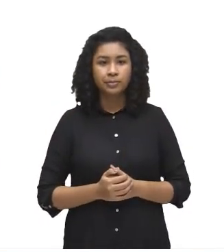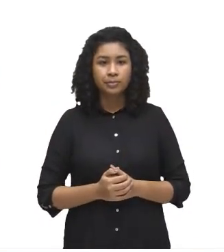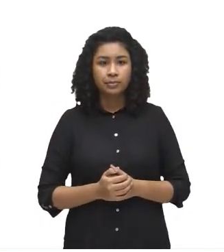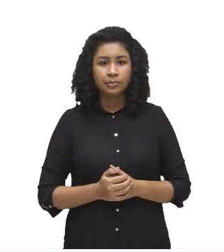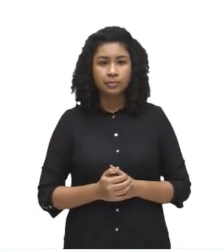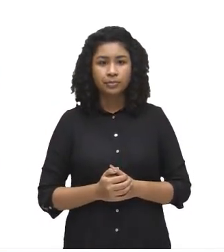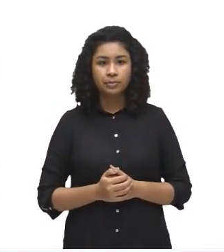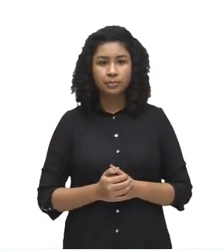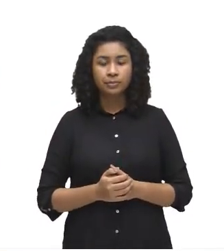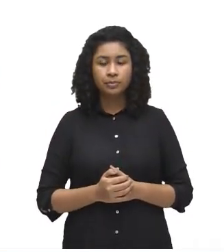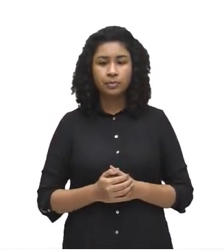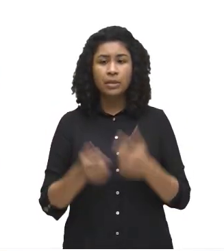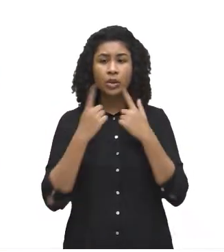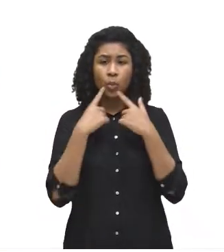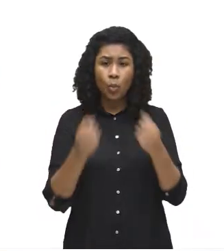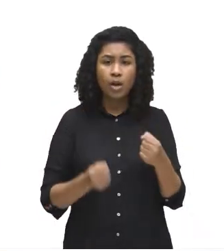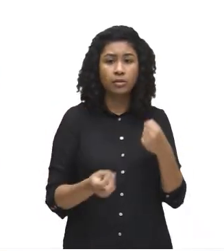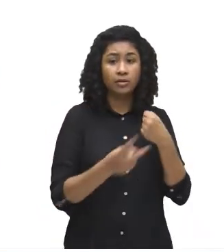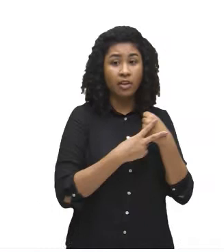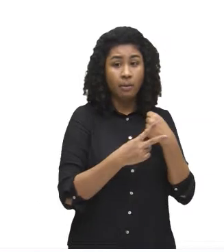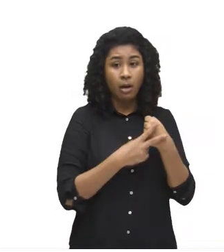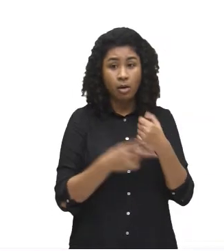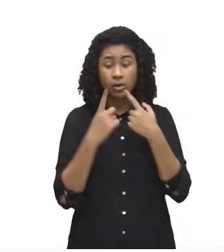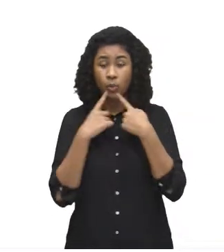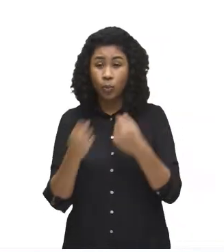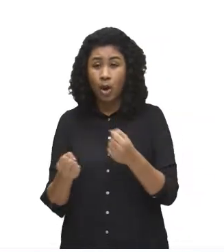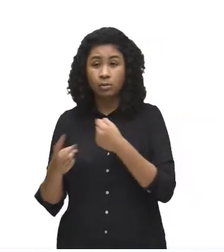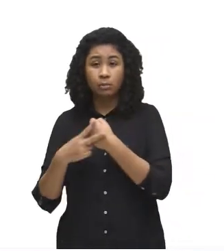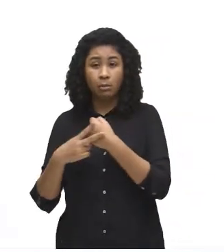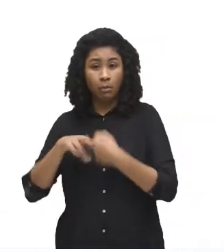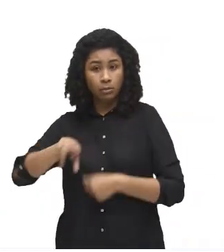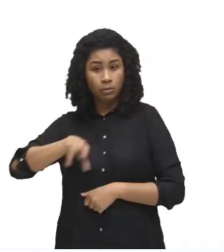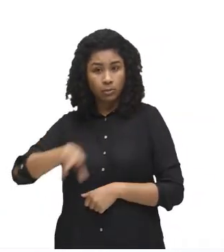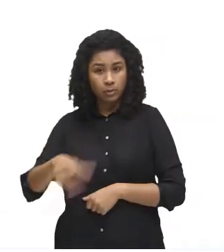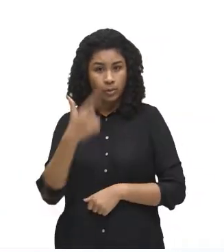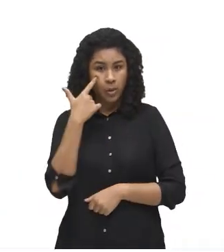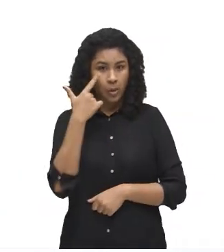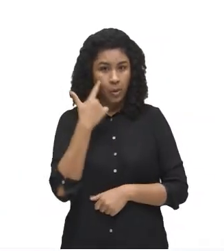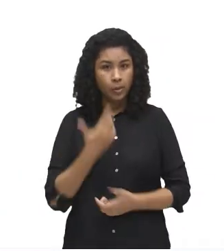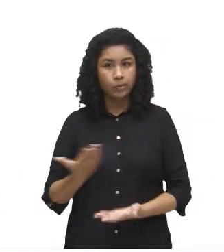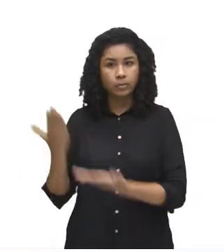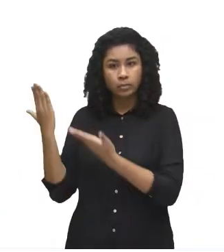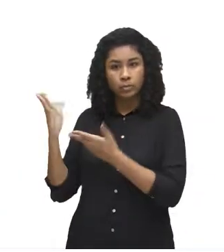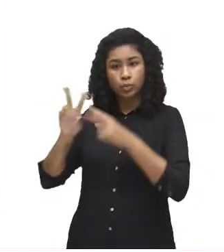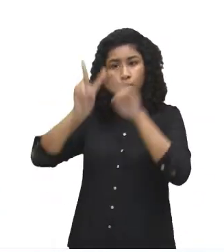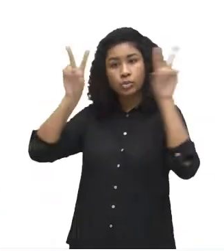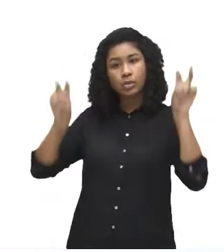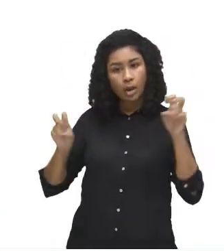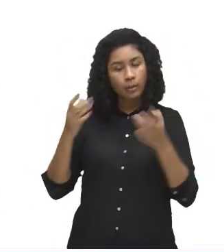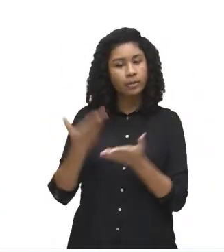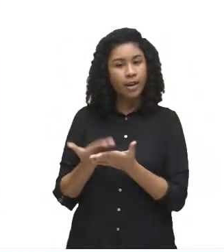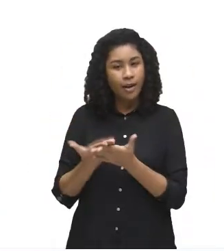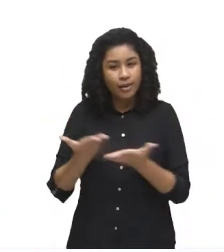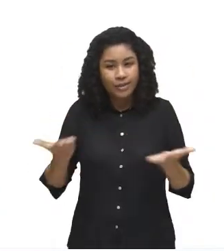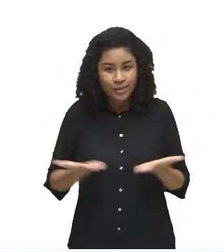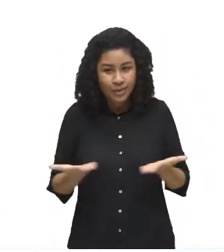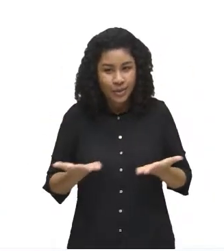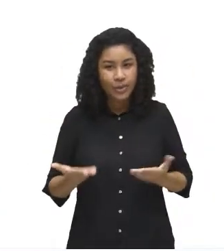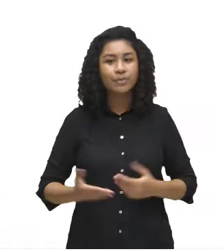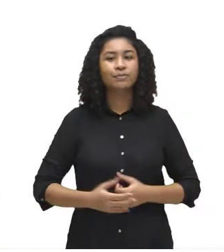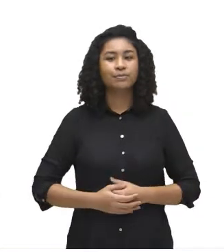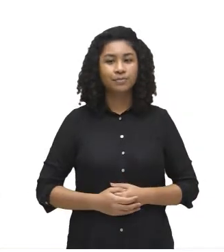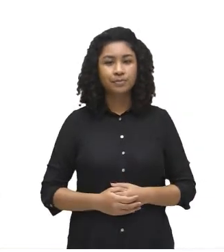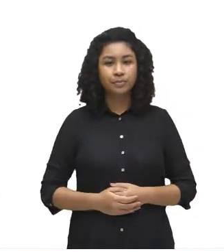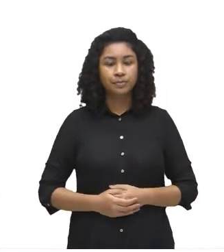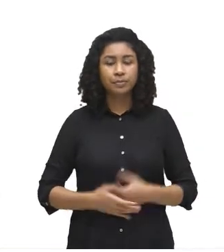aí, linguagem verbal e linguagem não verbal. Chegamos, linguagem verbal, linguagem não verbal. E aqui eu quero muito a